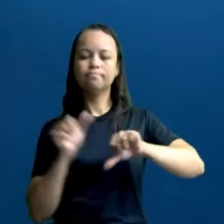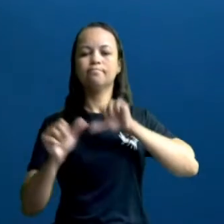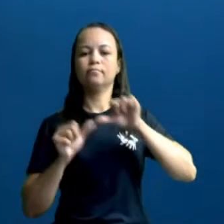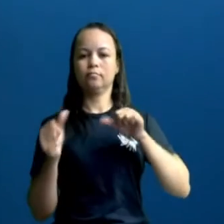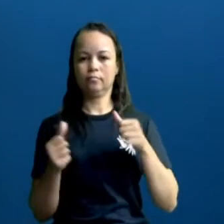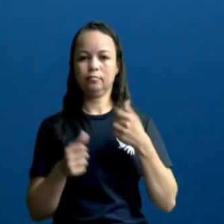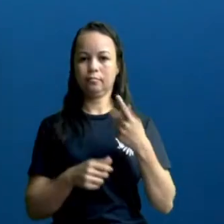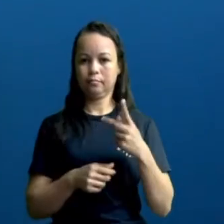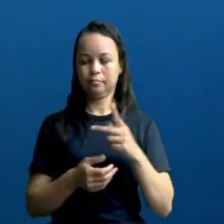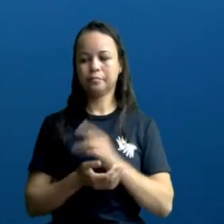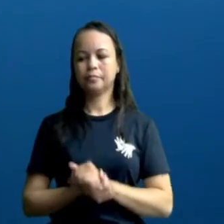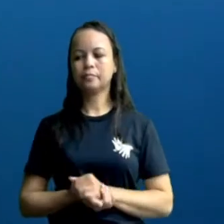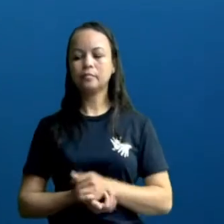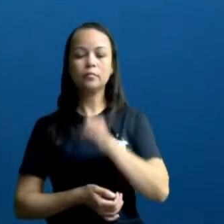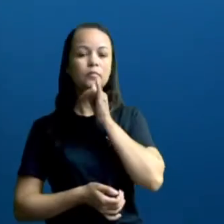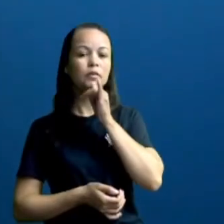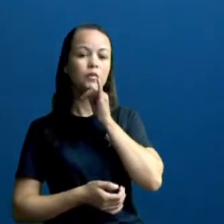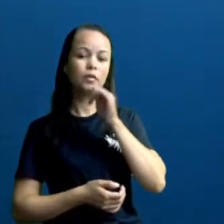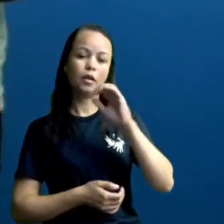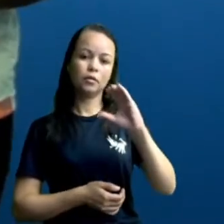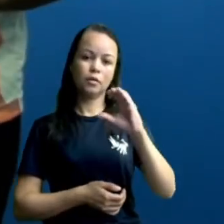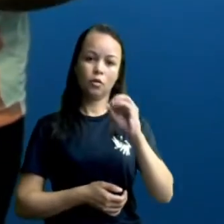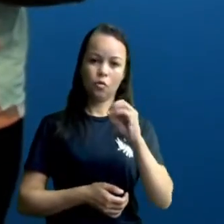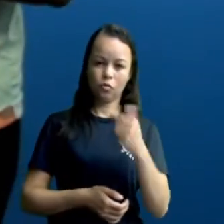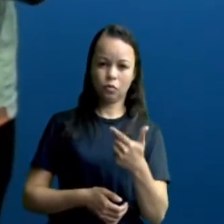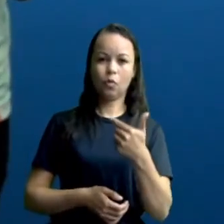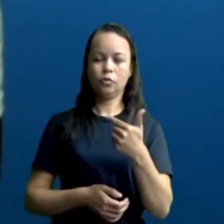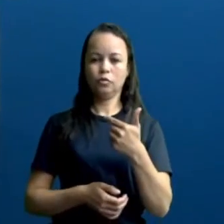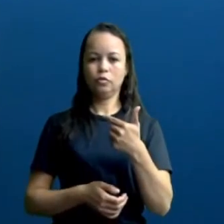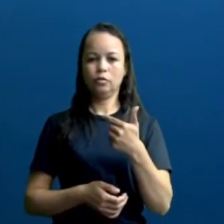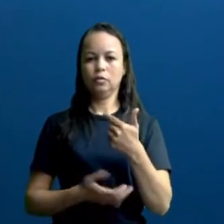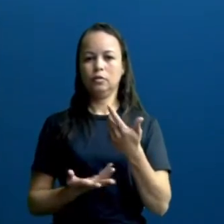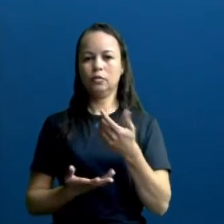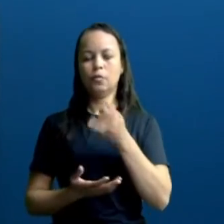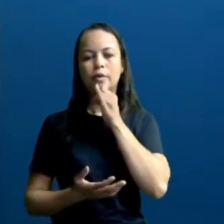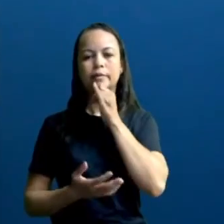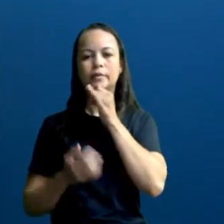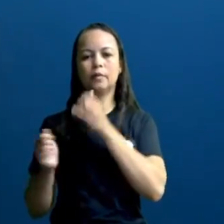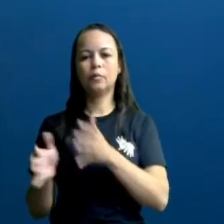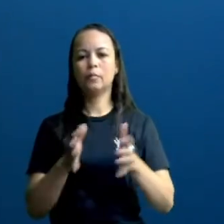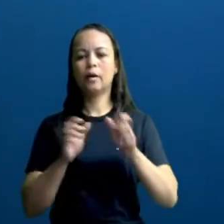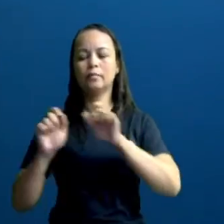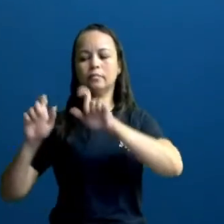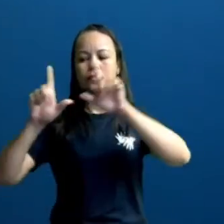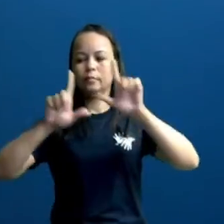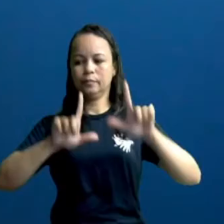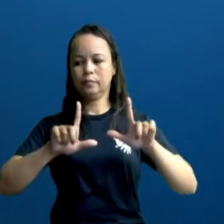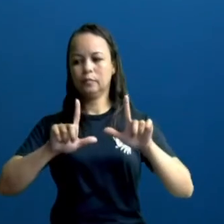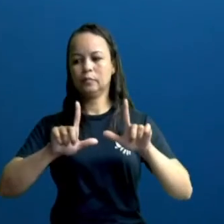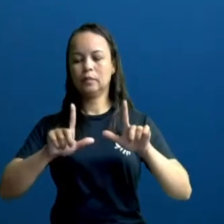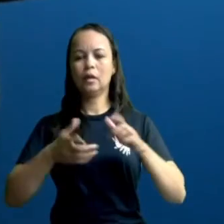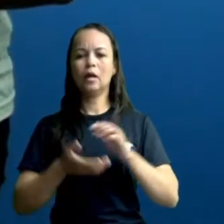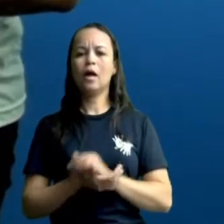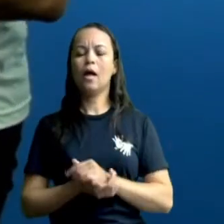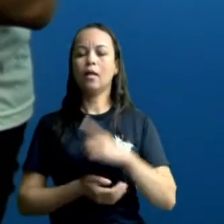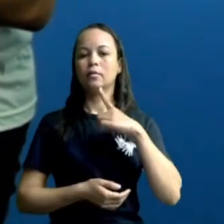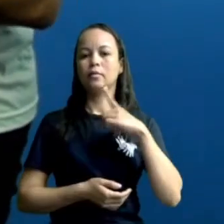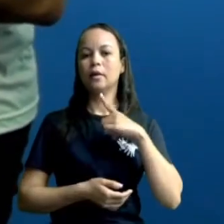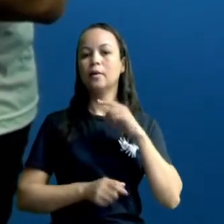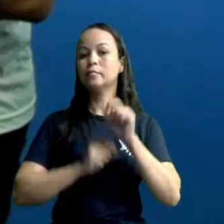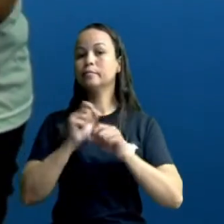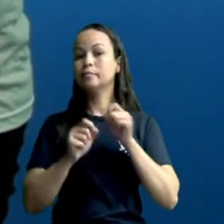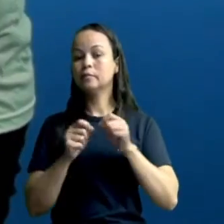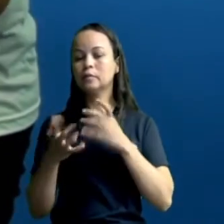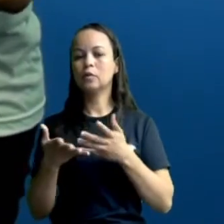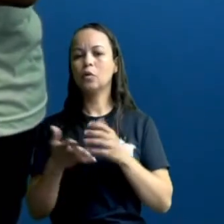E aí, um bom exemplo do CO2, por favor, produção, para o nosso próximo slide, para que esse aluno possa... A gente tem